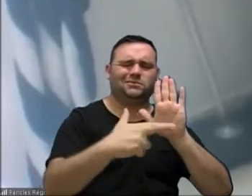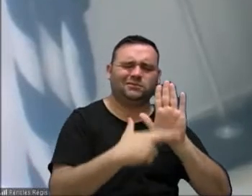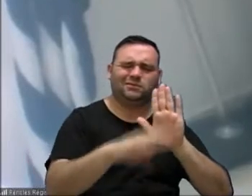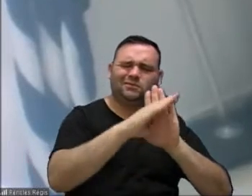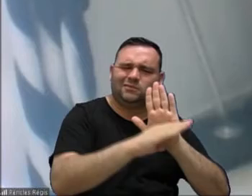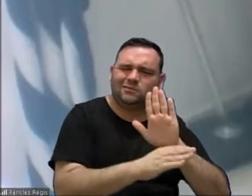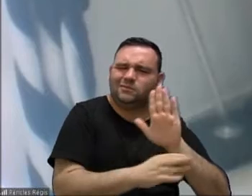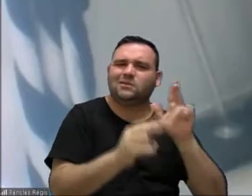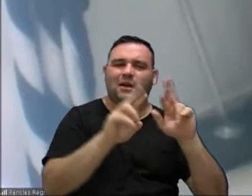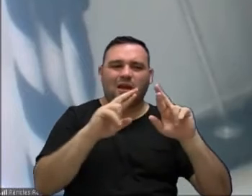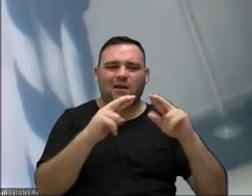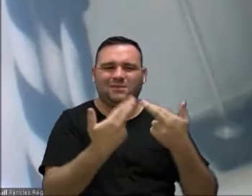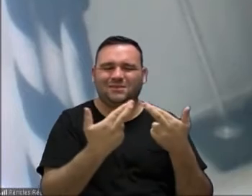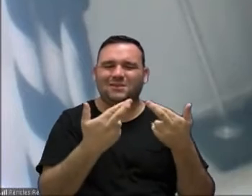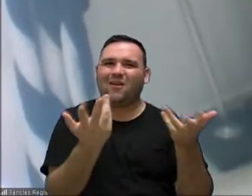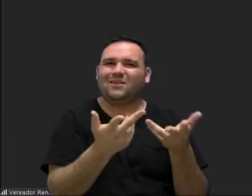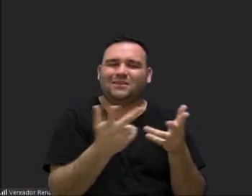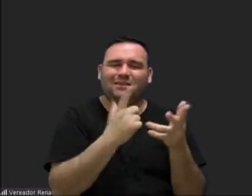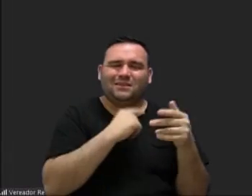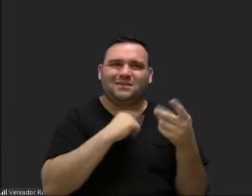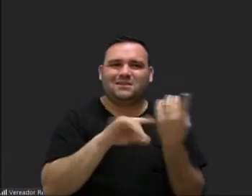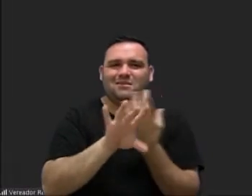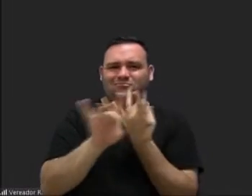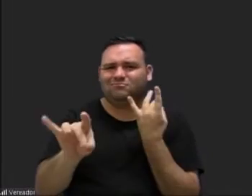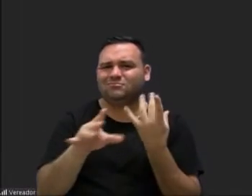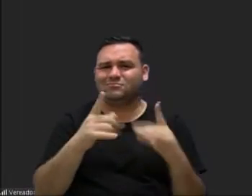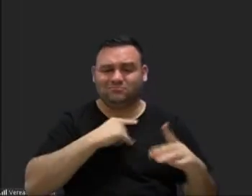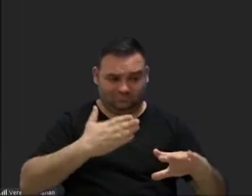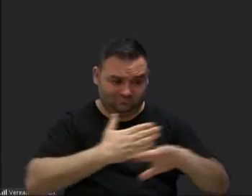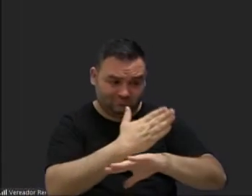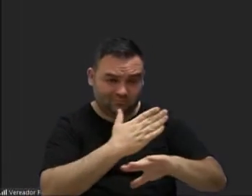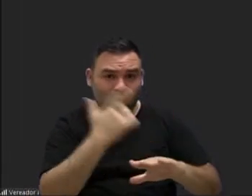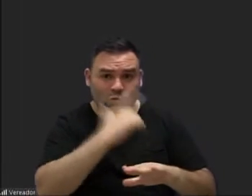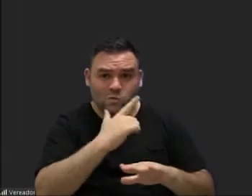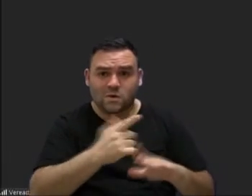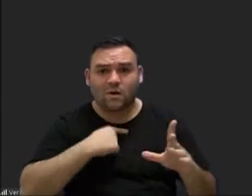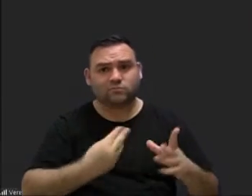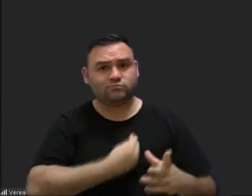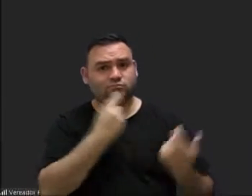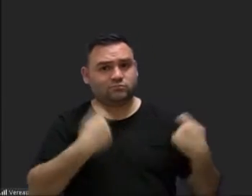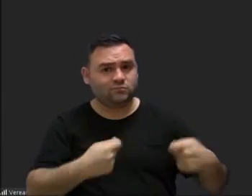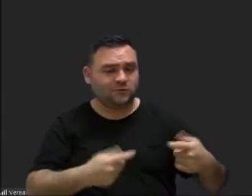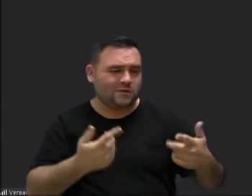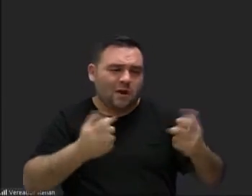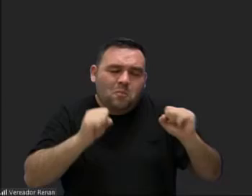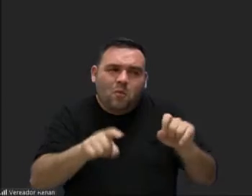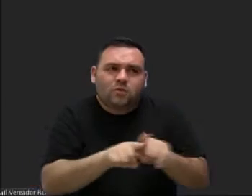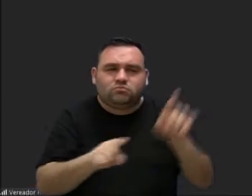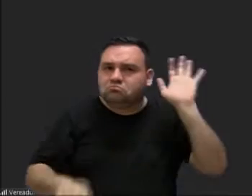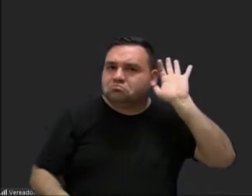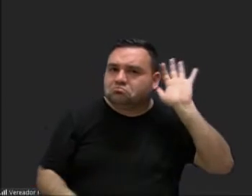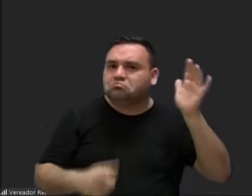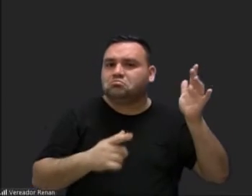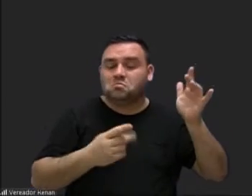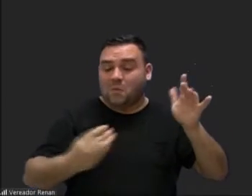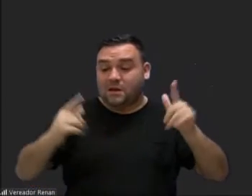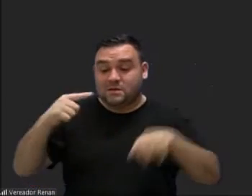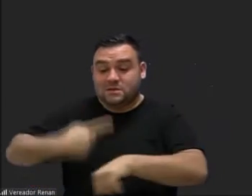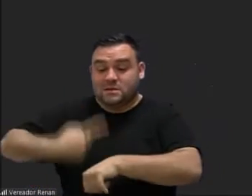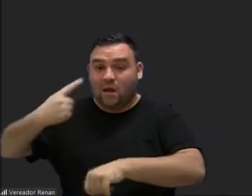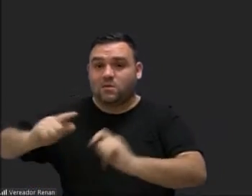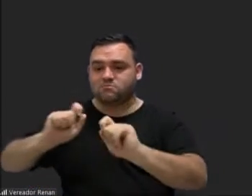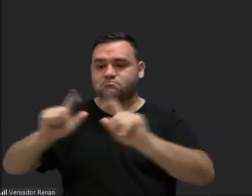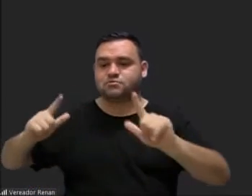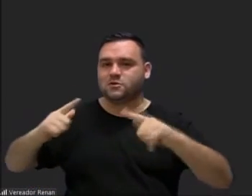sessões online o vereador logou ele colocou presença certo o vereador pode estar escutando e não está podendo nesse